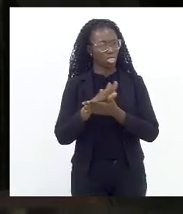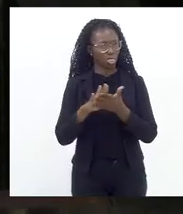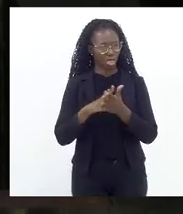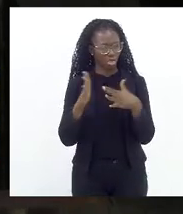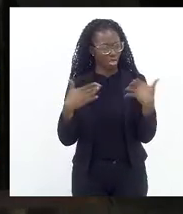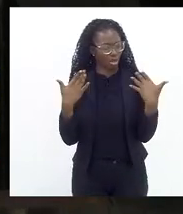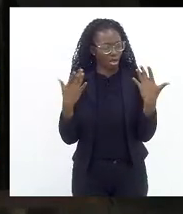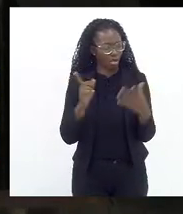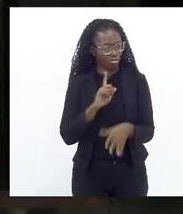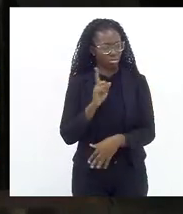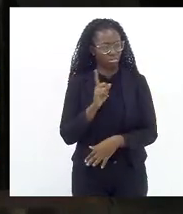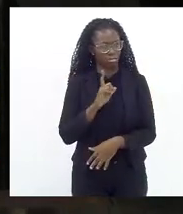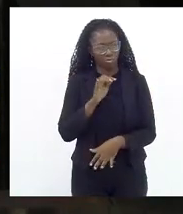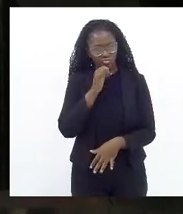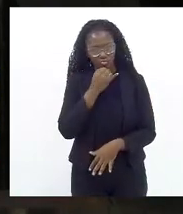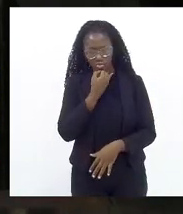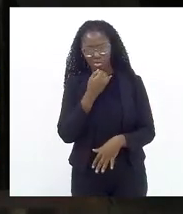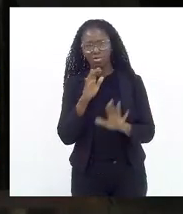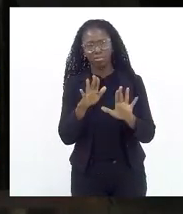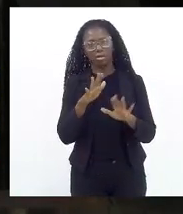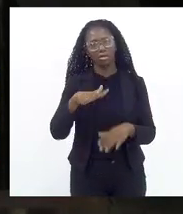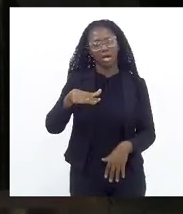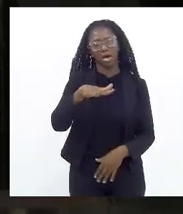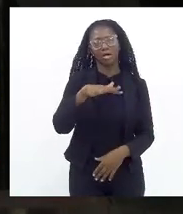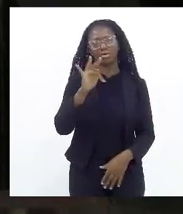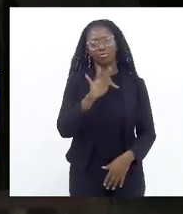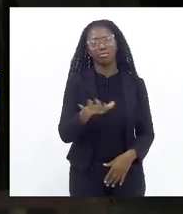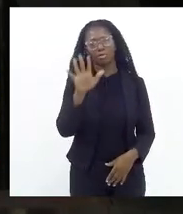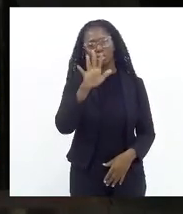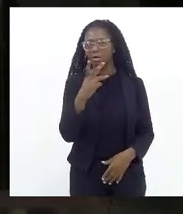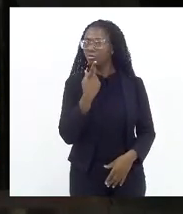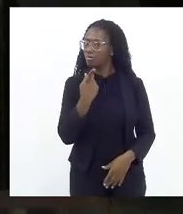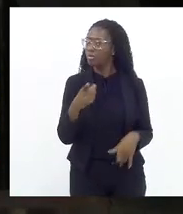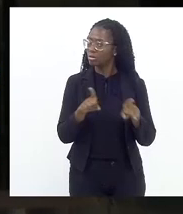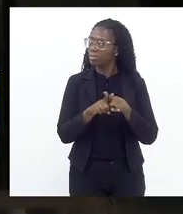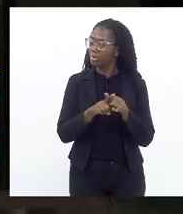e dramático. Na esfera federal também, eu dizia,